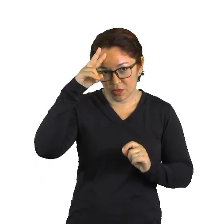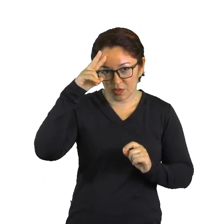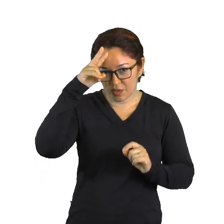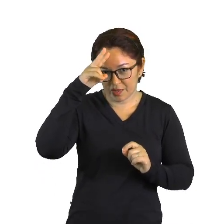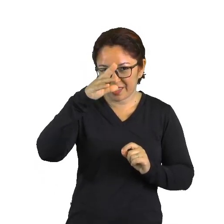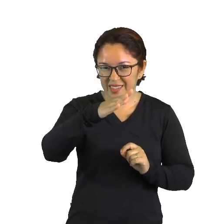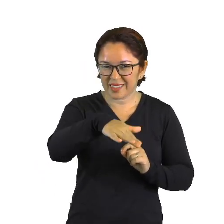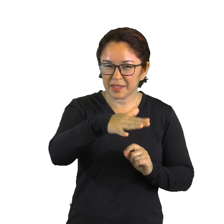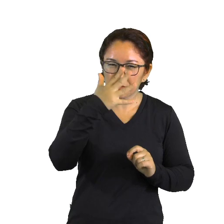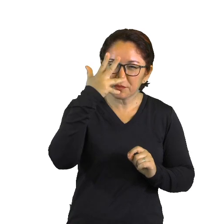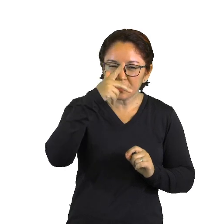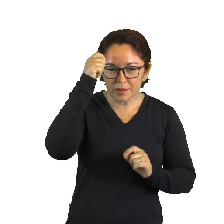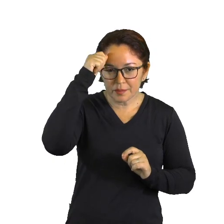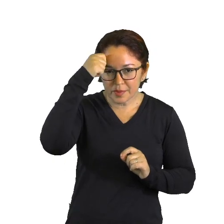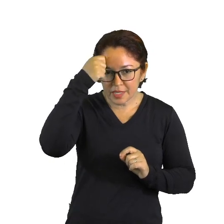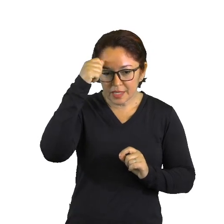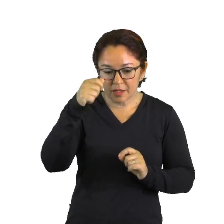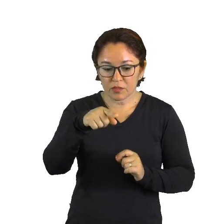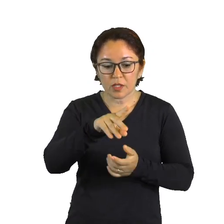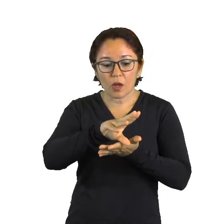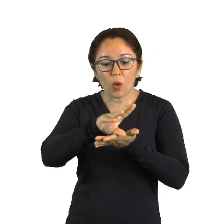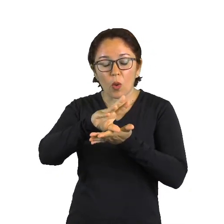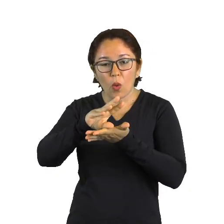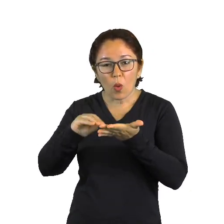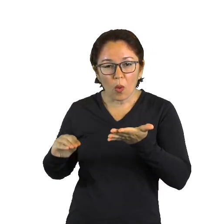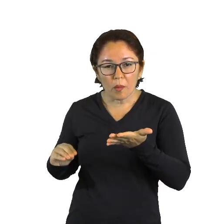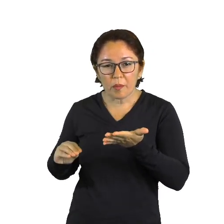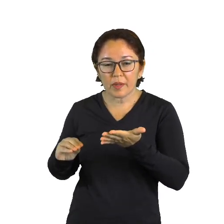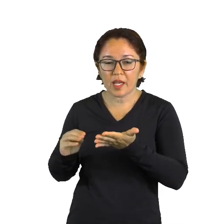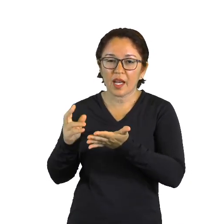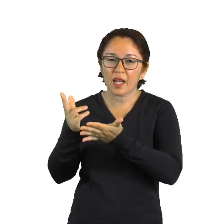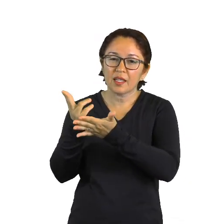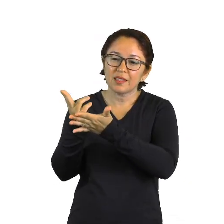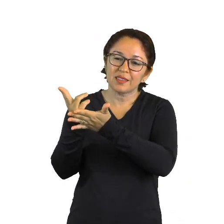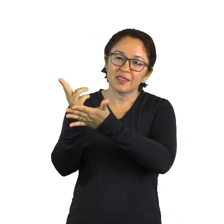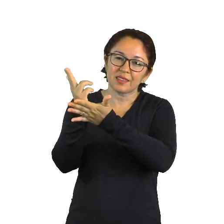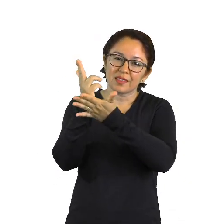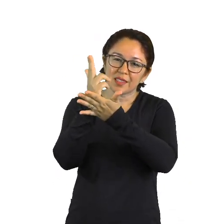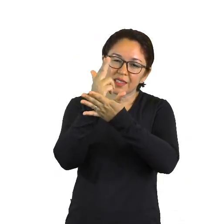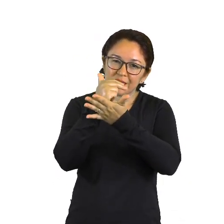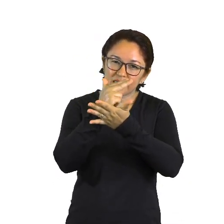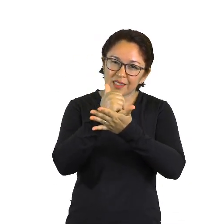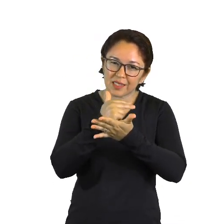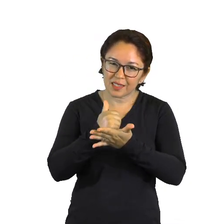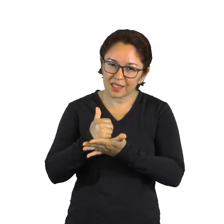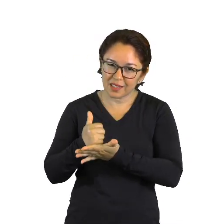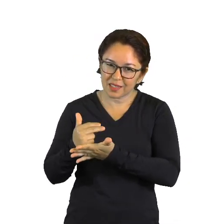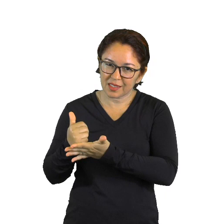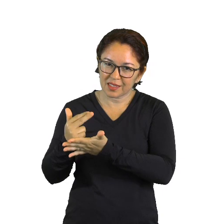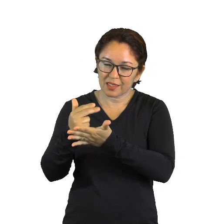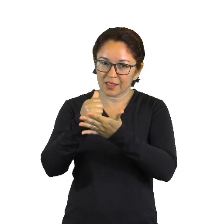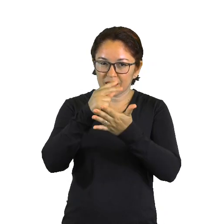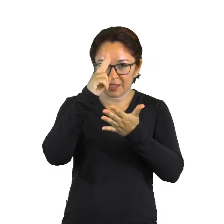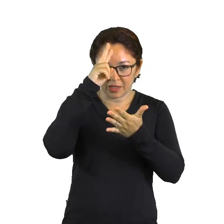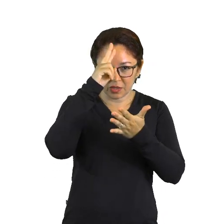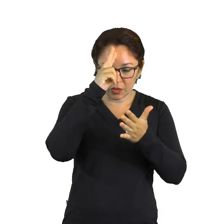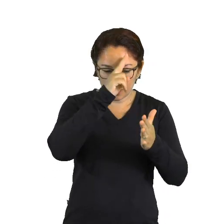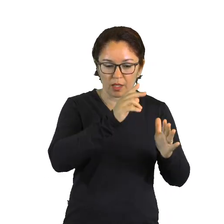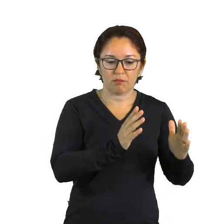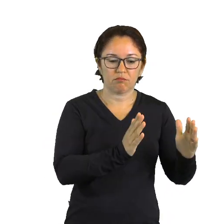bem criativo cada etapa do enredo da narrativa. Você sabe o que é enredo?